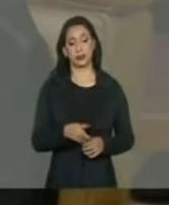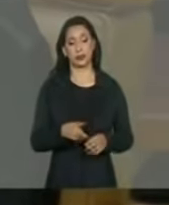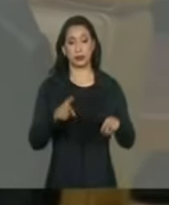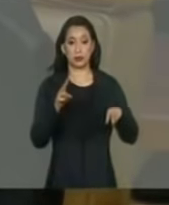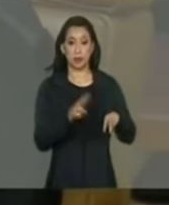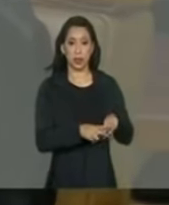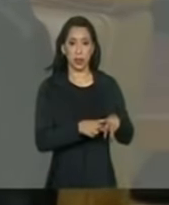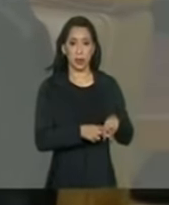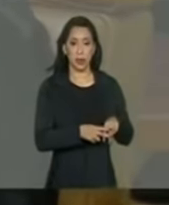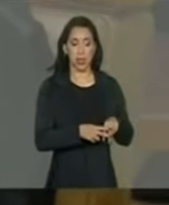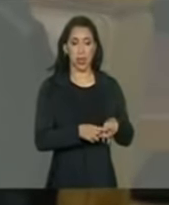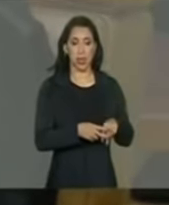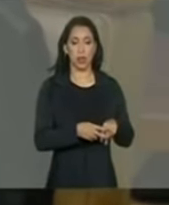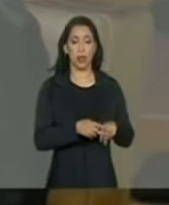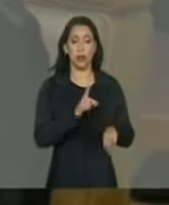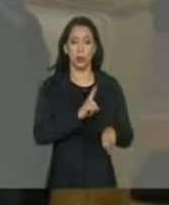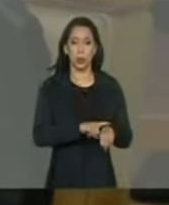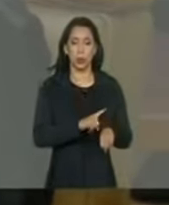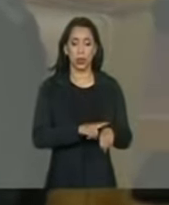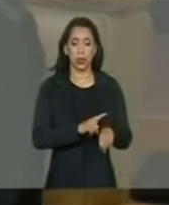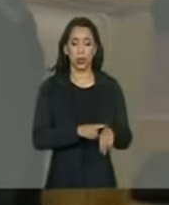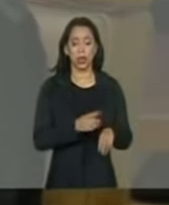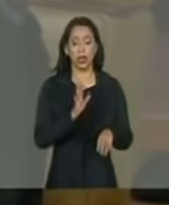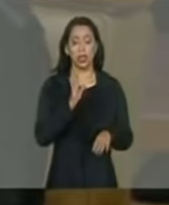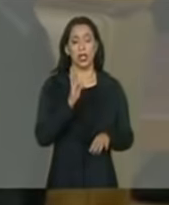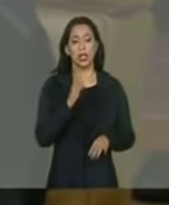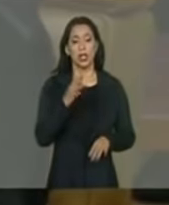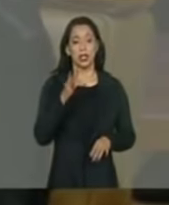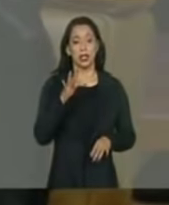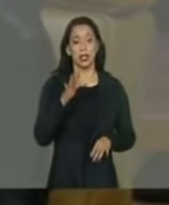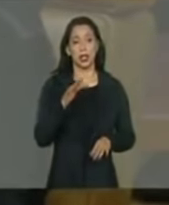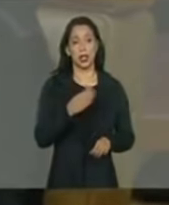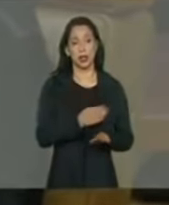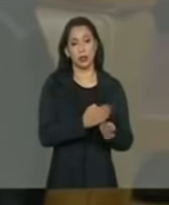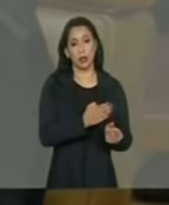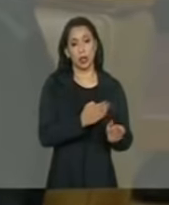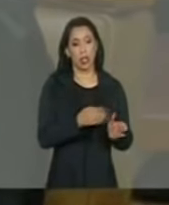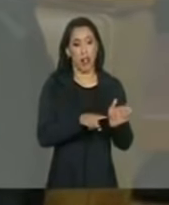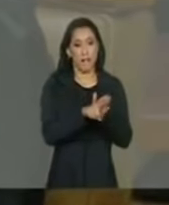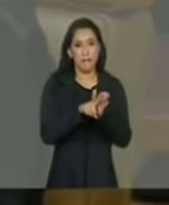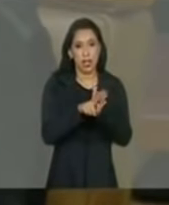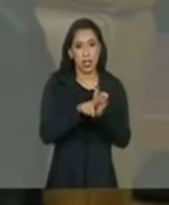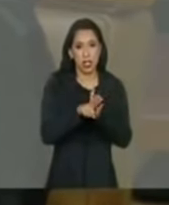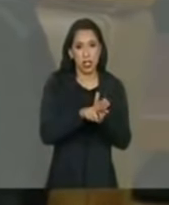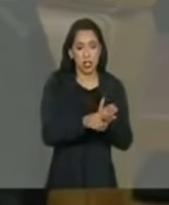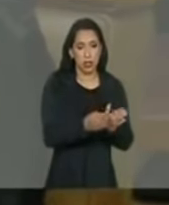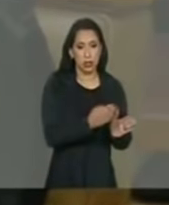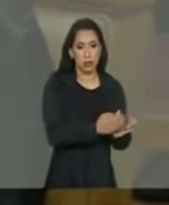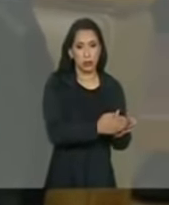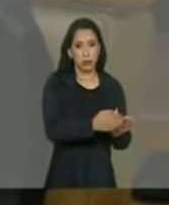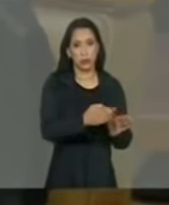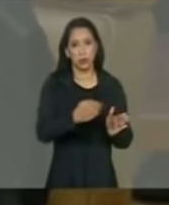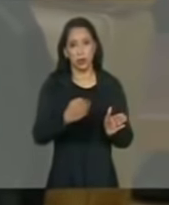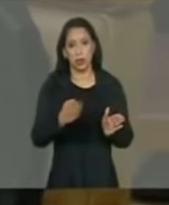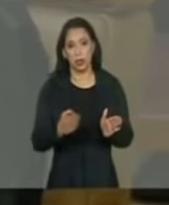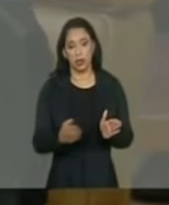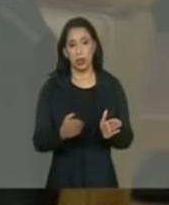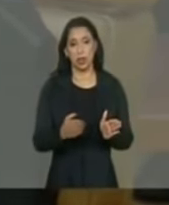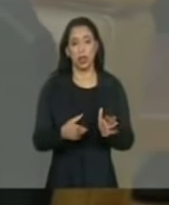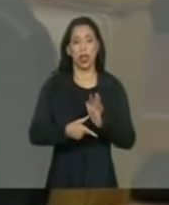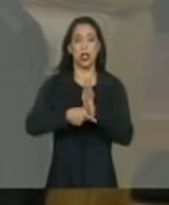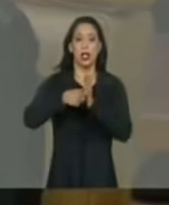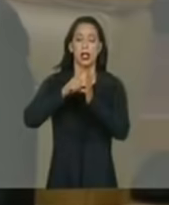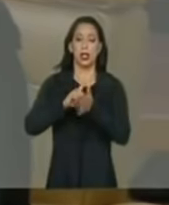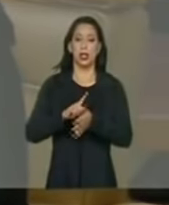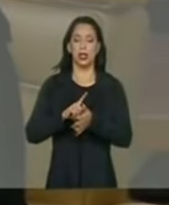que se justifica muitas vezes no curso de uma investigação penal antes portanto de oferecimento de